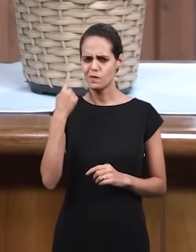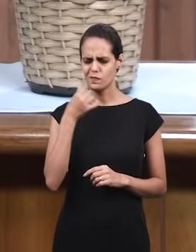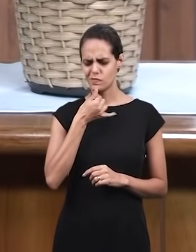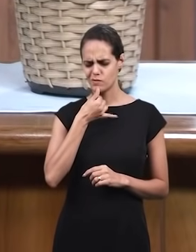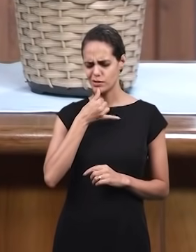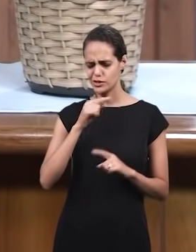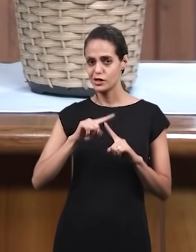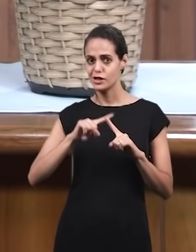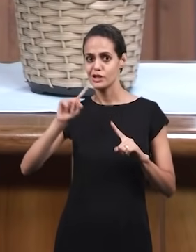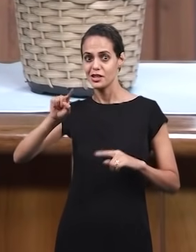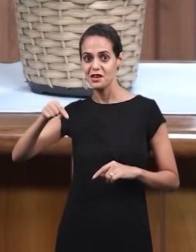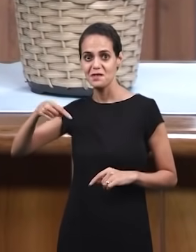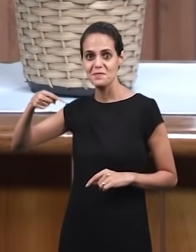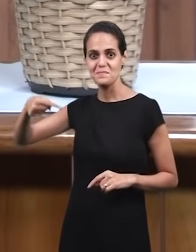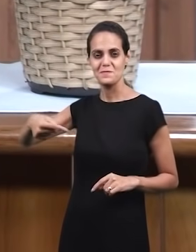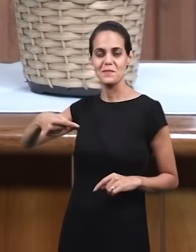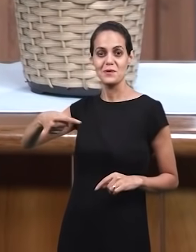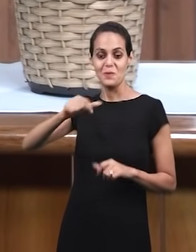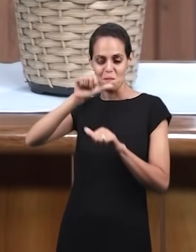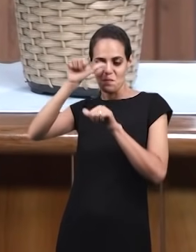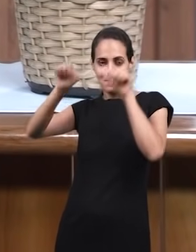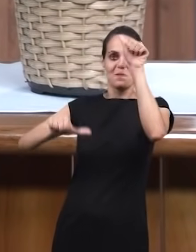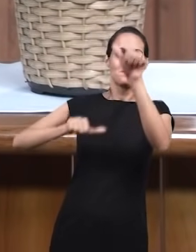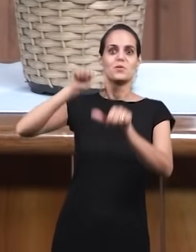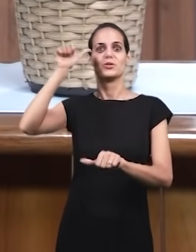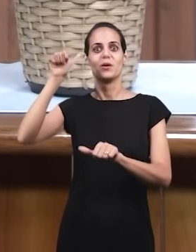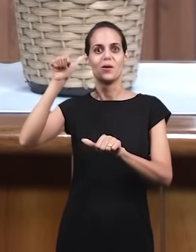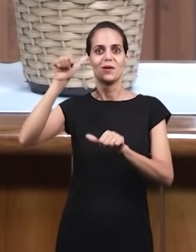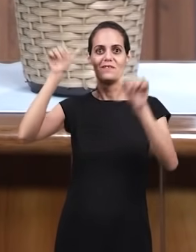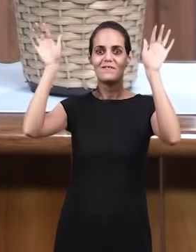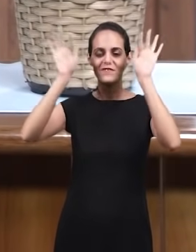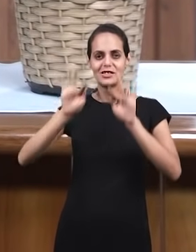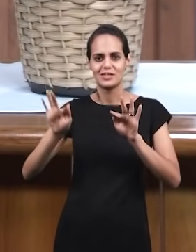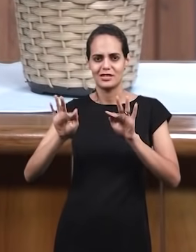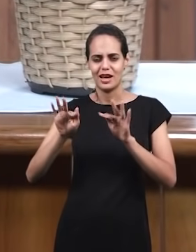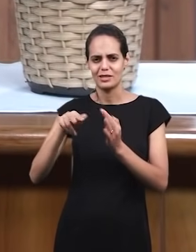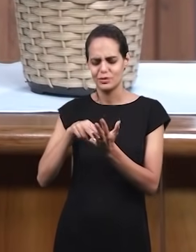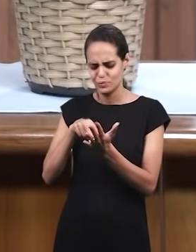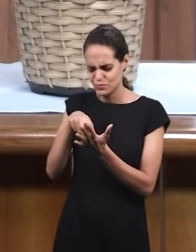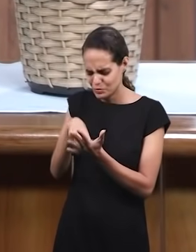mudou só na oração. Ela ajoelhou, orou a Deus, quando ela levantou,